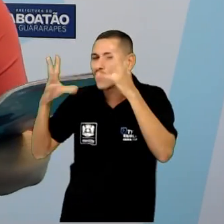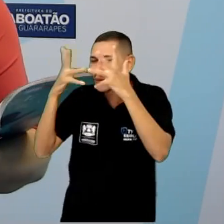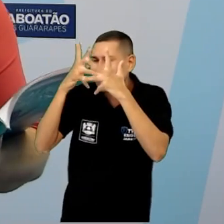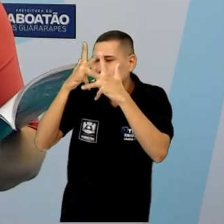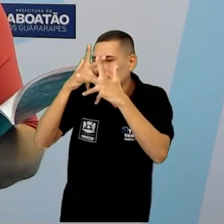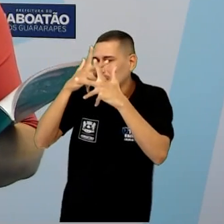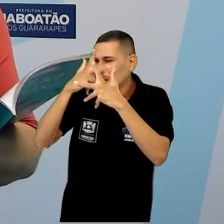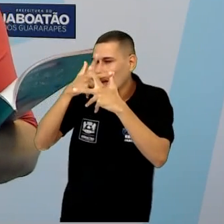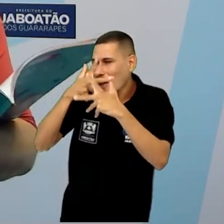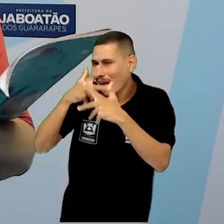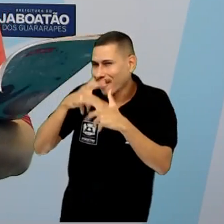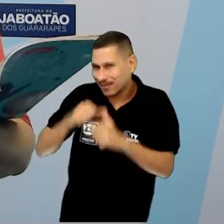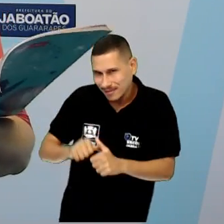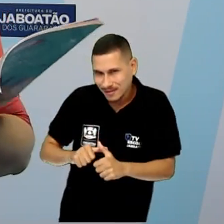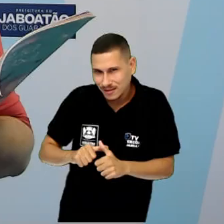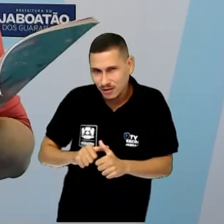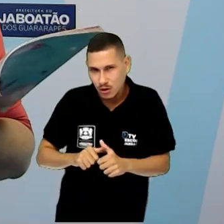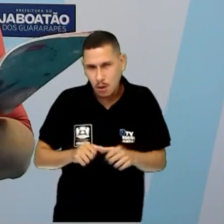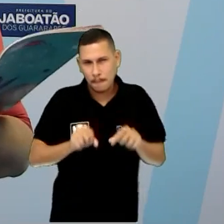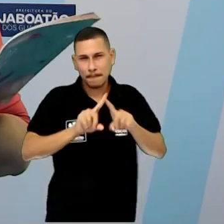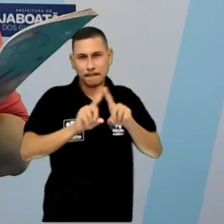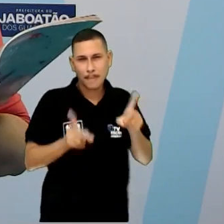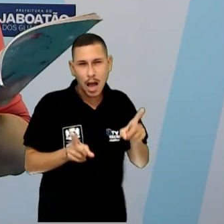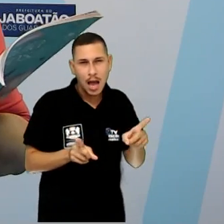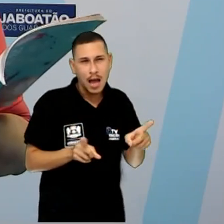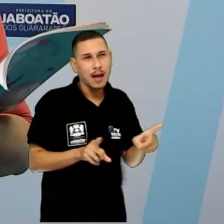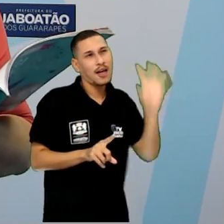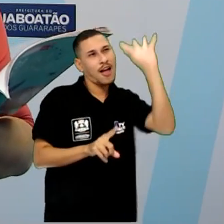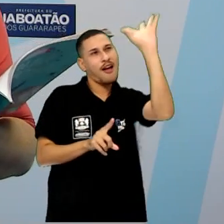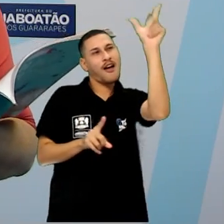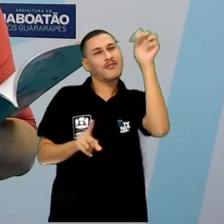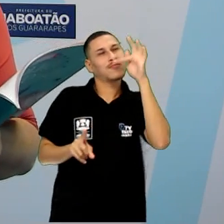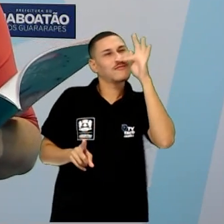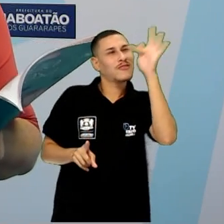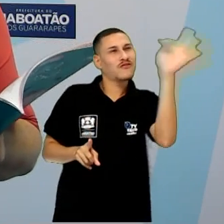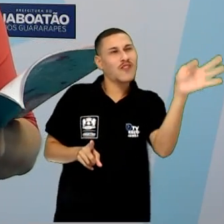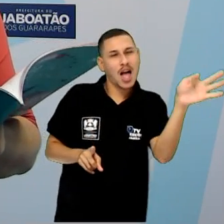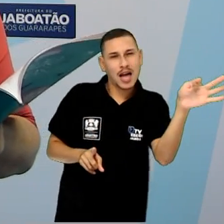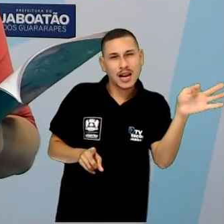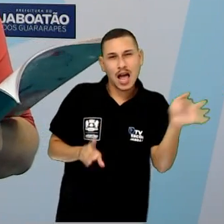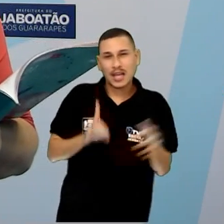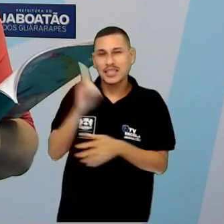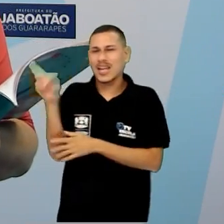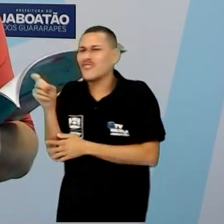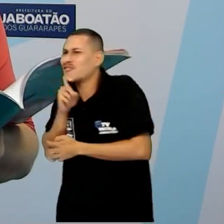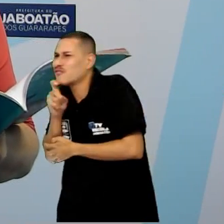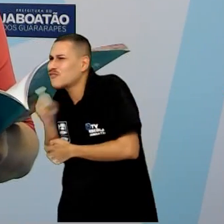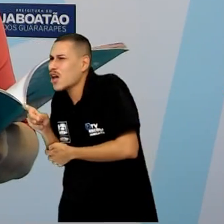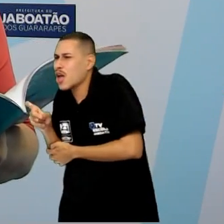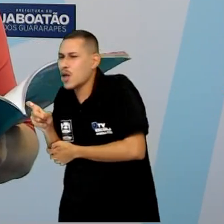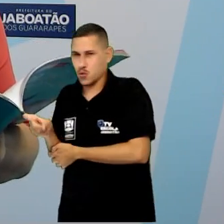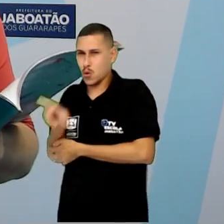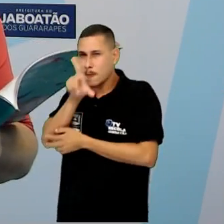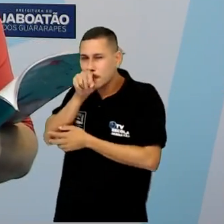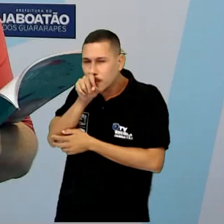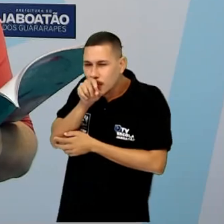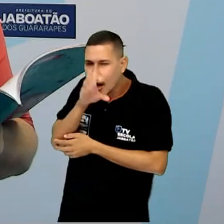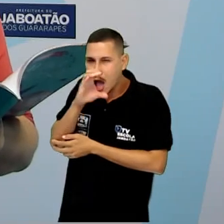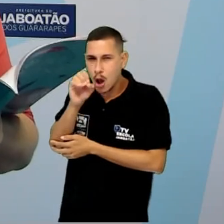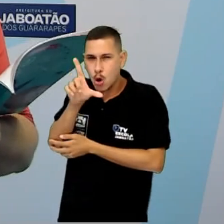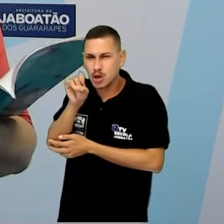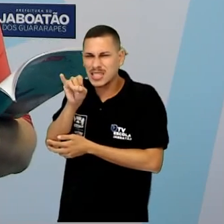e o inverno, Gralhosa foi descobrindo seu talento. Num dia azul, o colibri falou: Você está